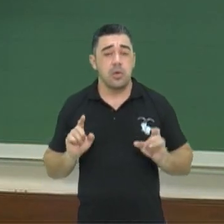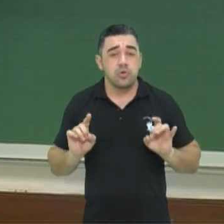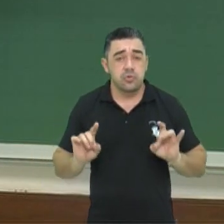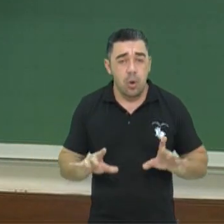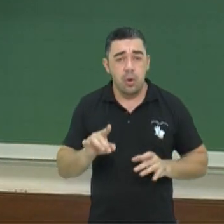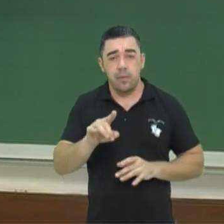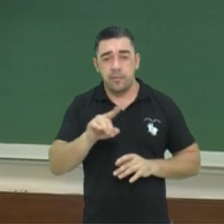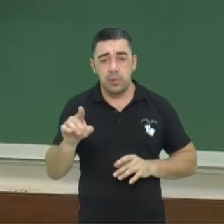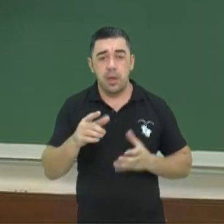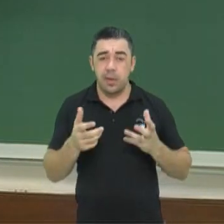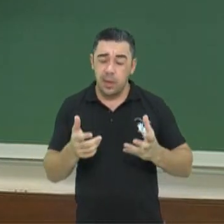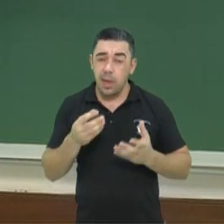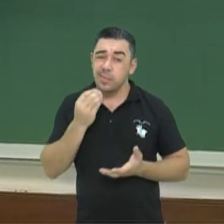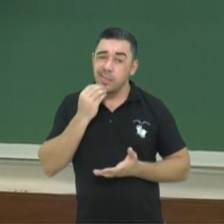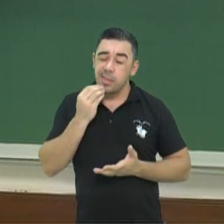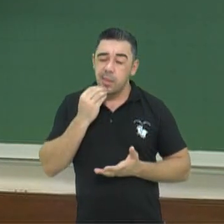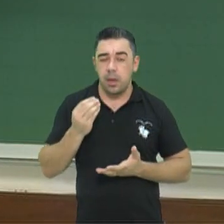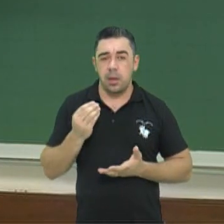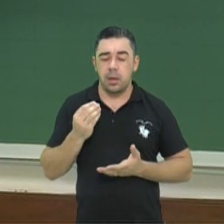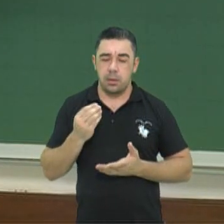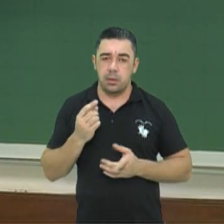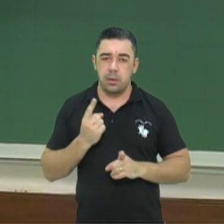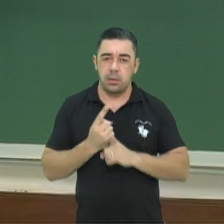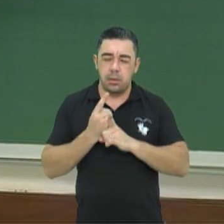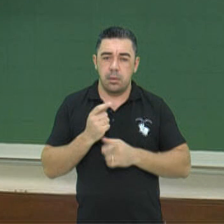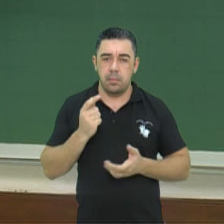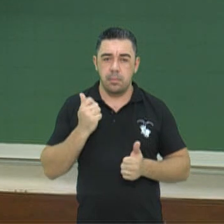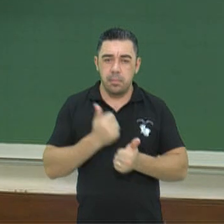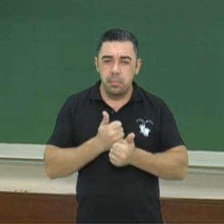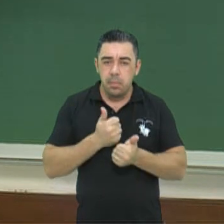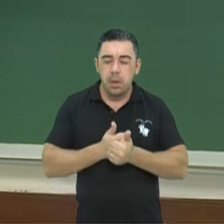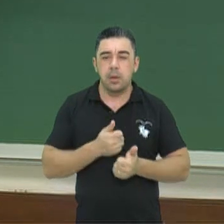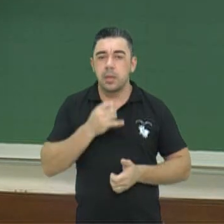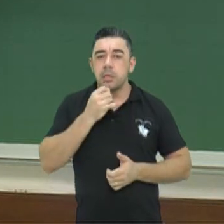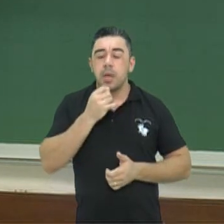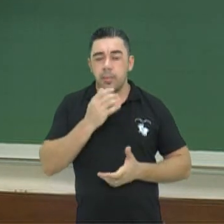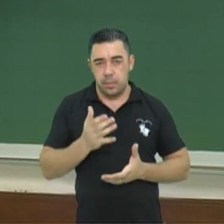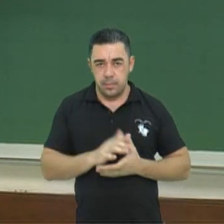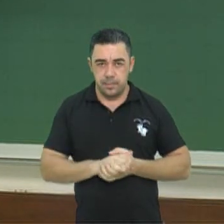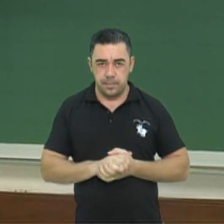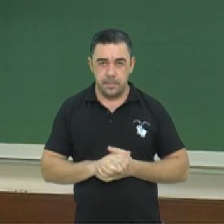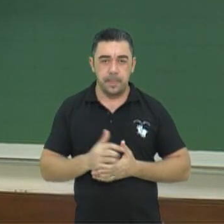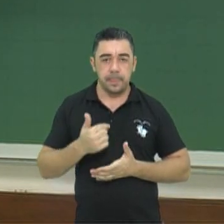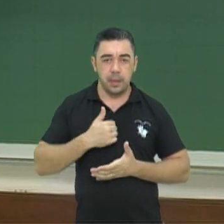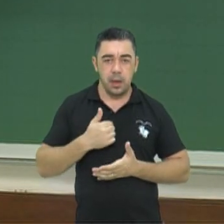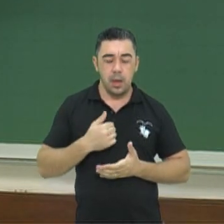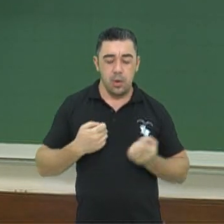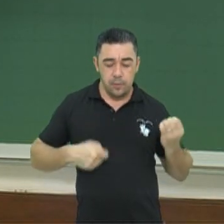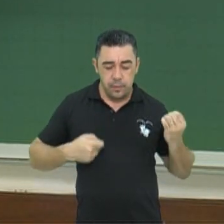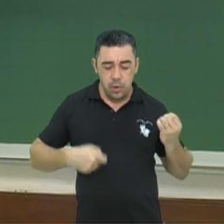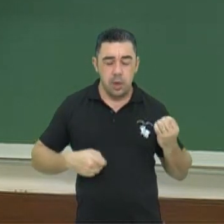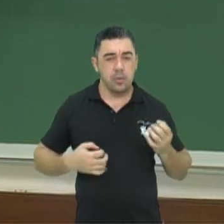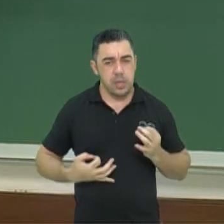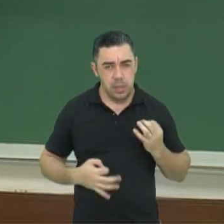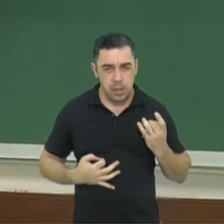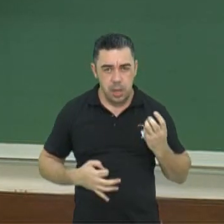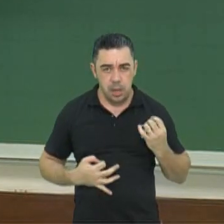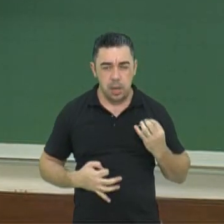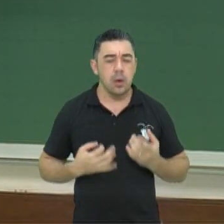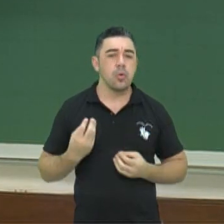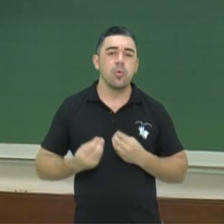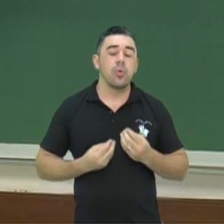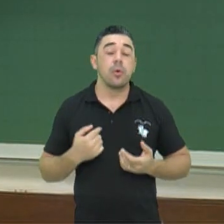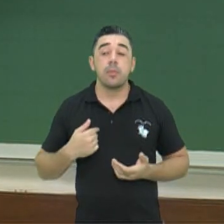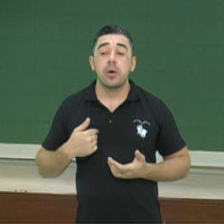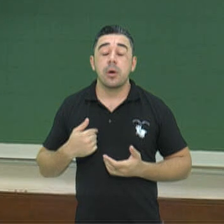você querer e tentar chegar próximo dela. Como seria, por exemplo, eu que toco violão e guitarra, como seria eu